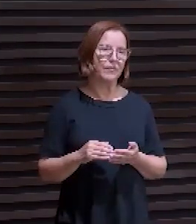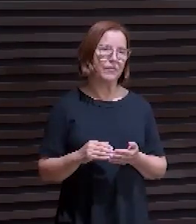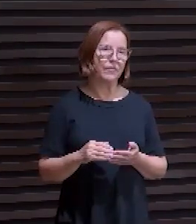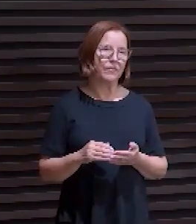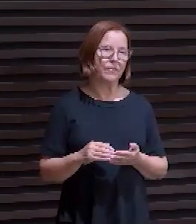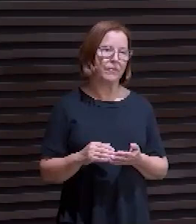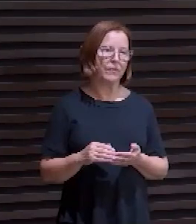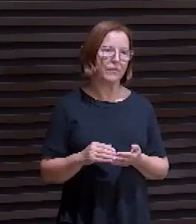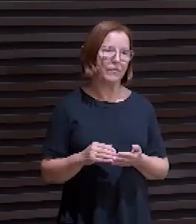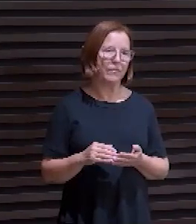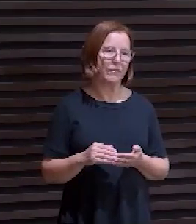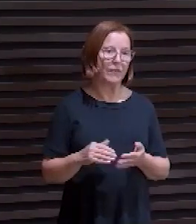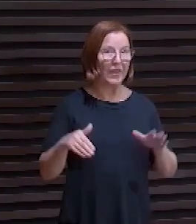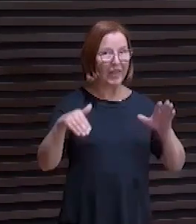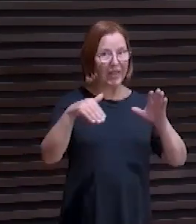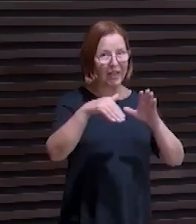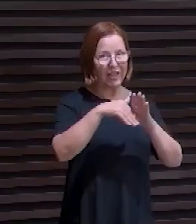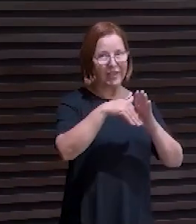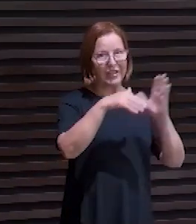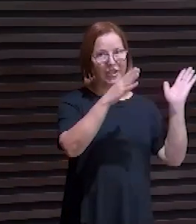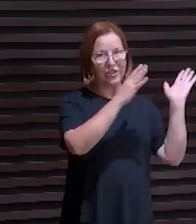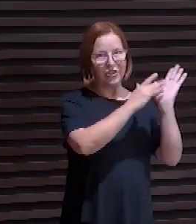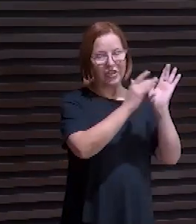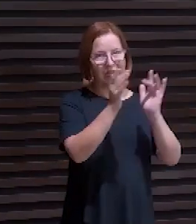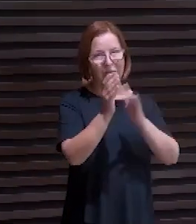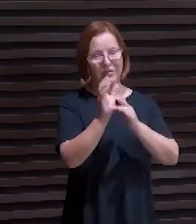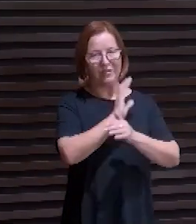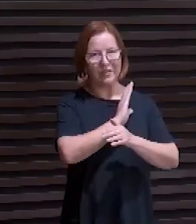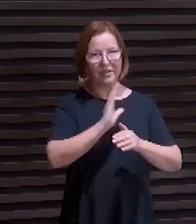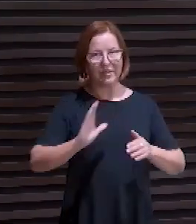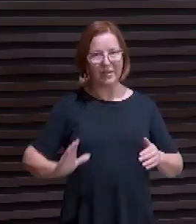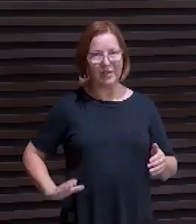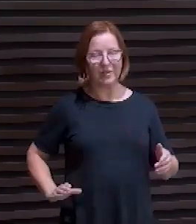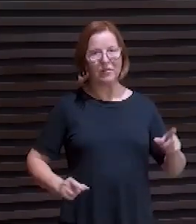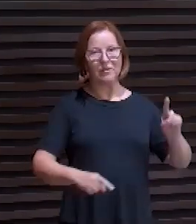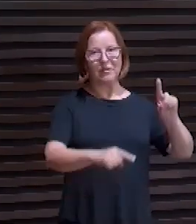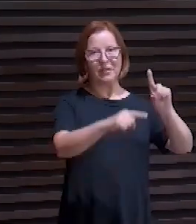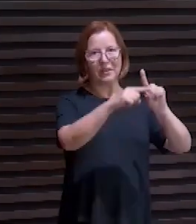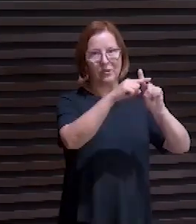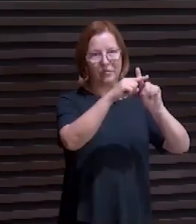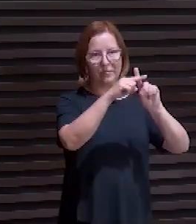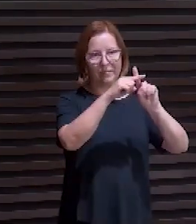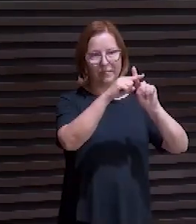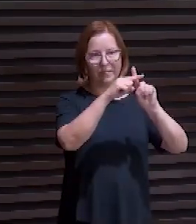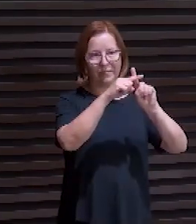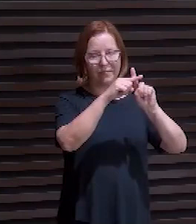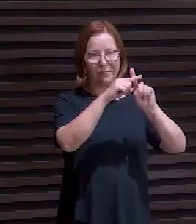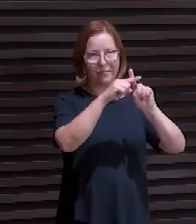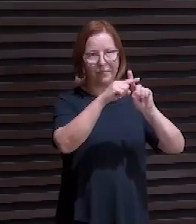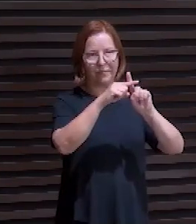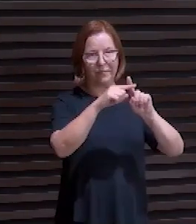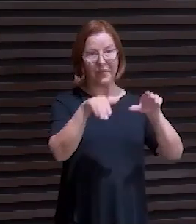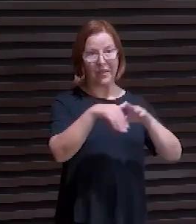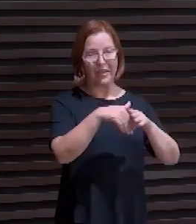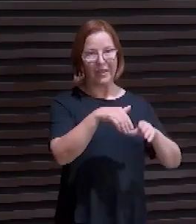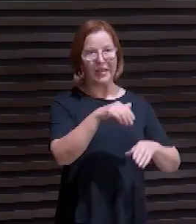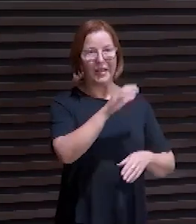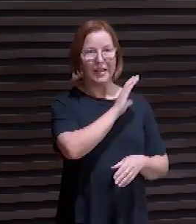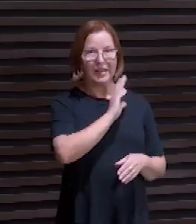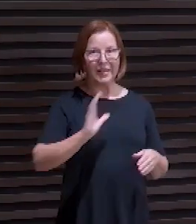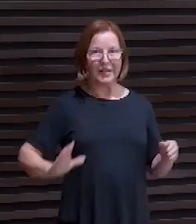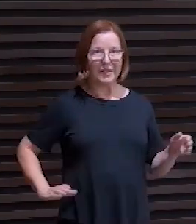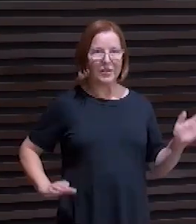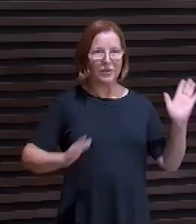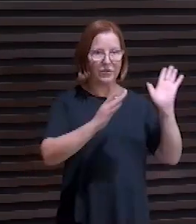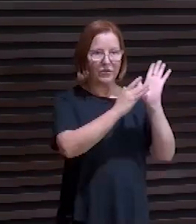termina em Jesus Cristo na cruz. Em Cristo Jesus na cruz, perdão. Em Cristo Jesus